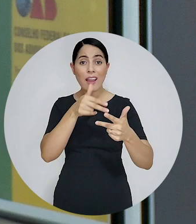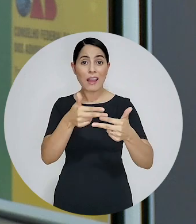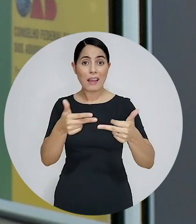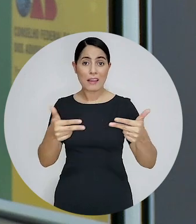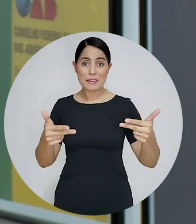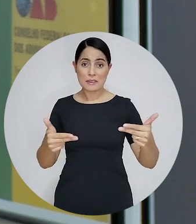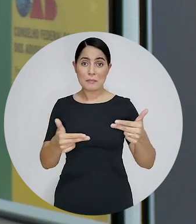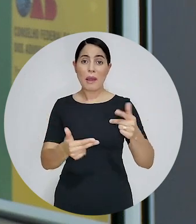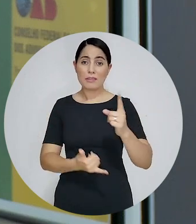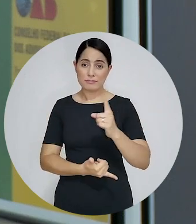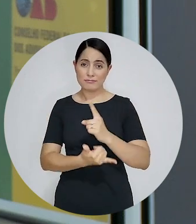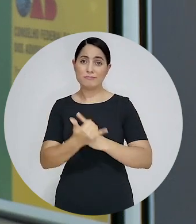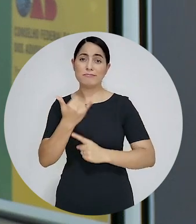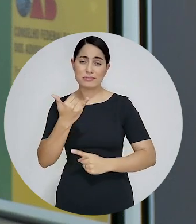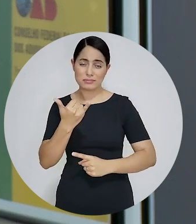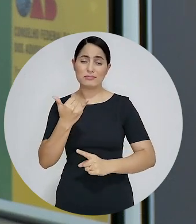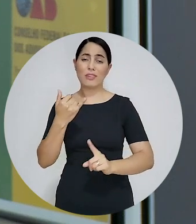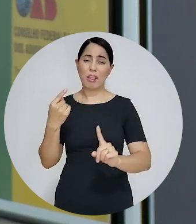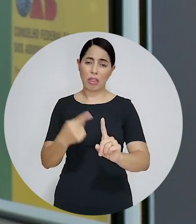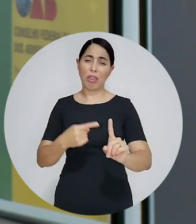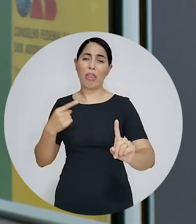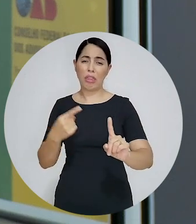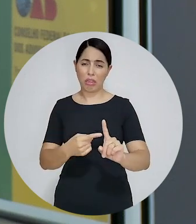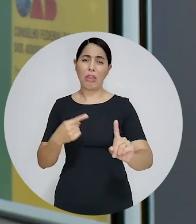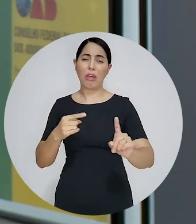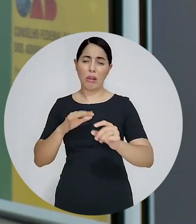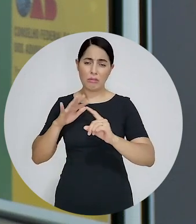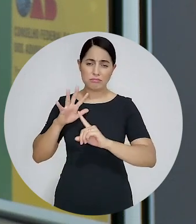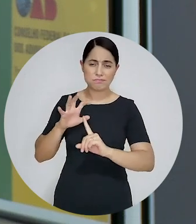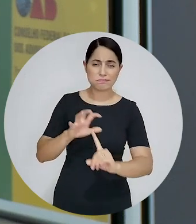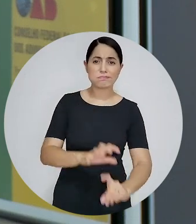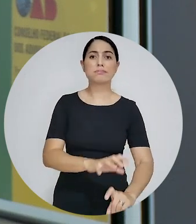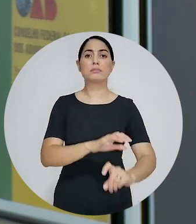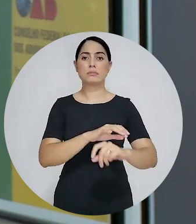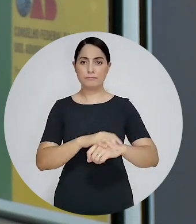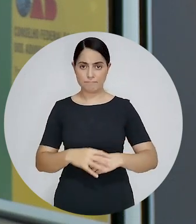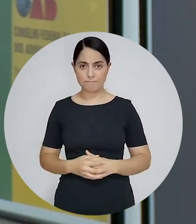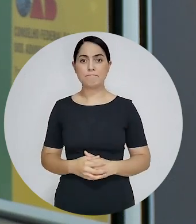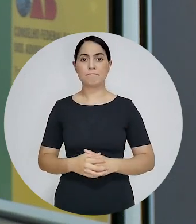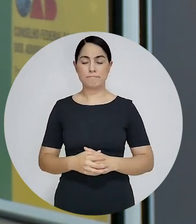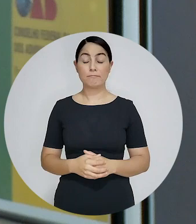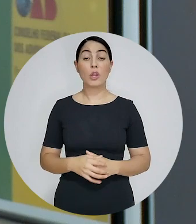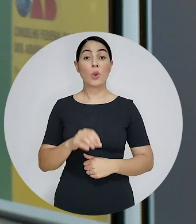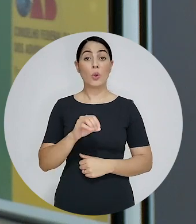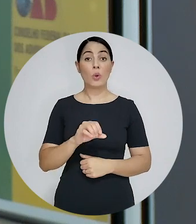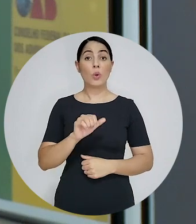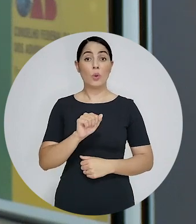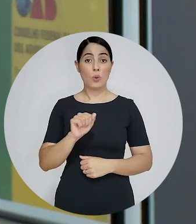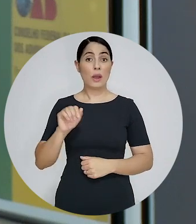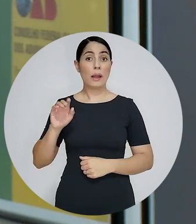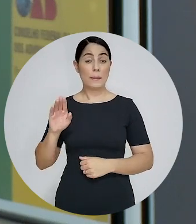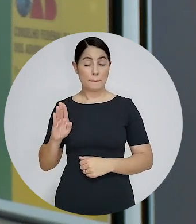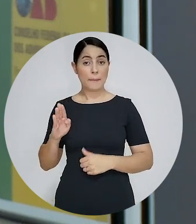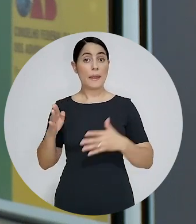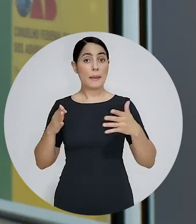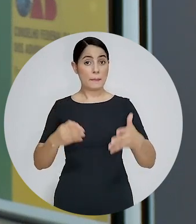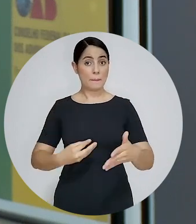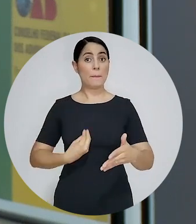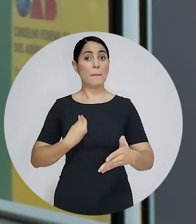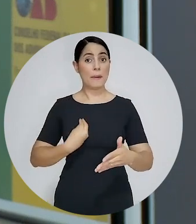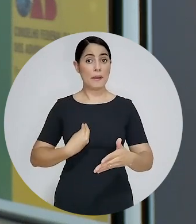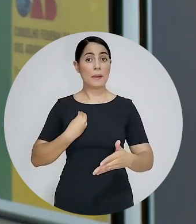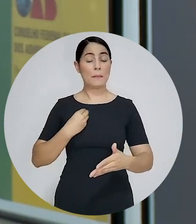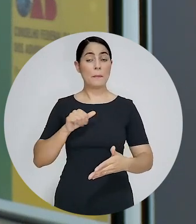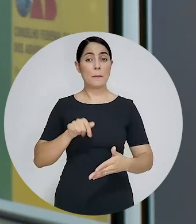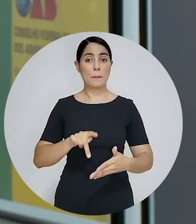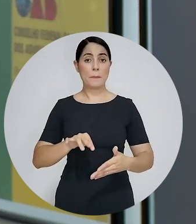animais apreendidos vítimas de maus-tratos. Na ocasião, o Conselho Federal da Ordem dos Advogados do Brasil participou do processo